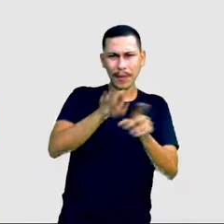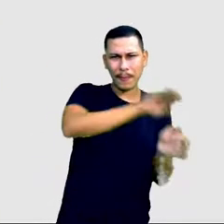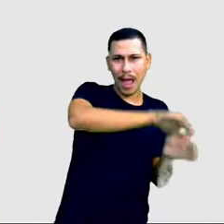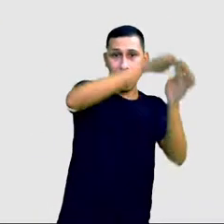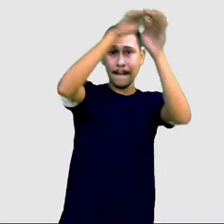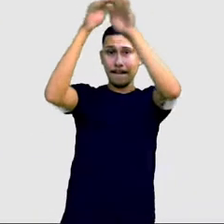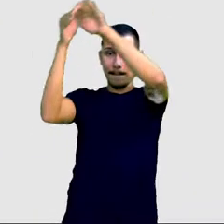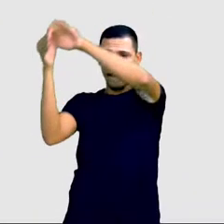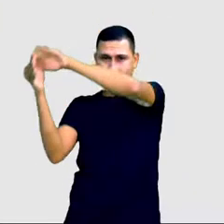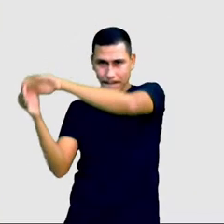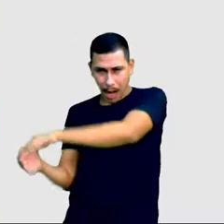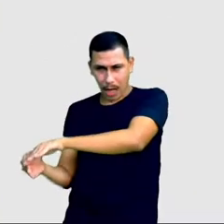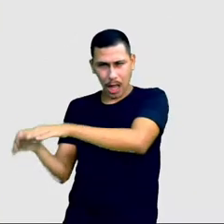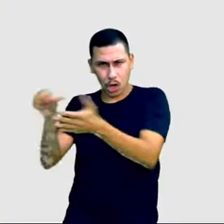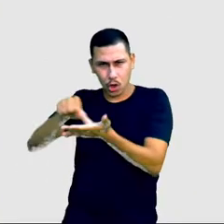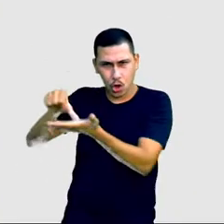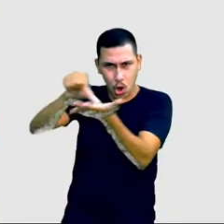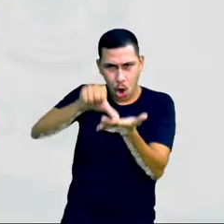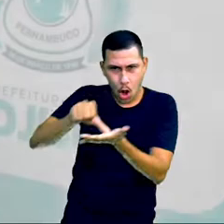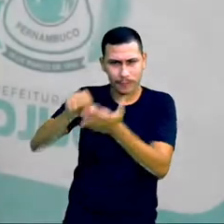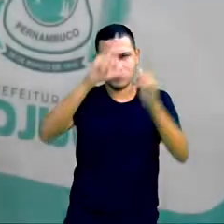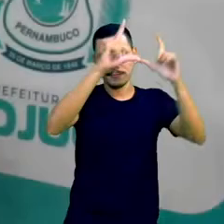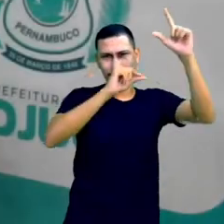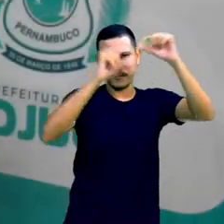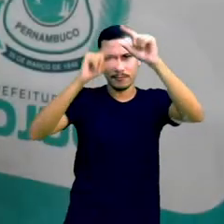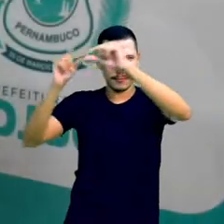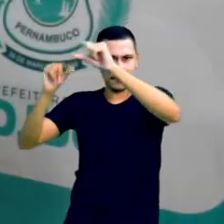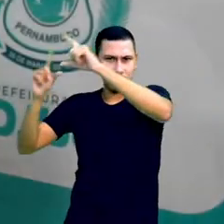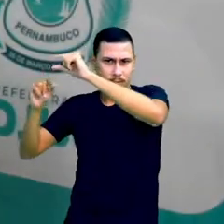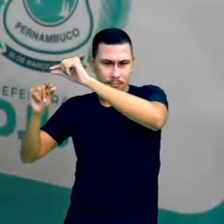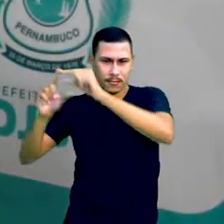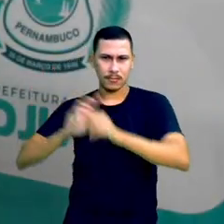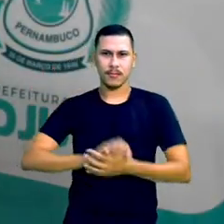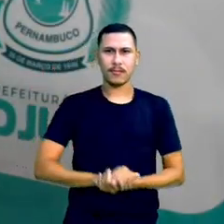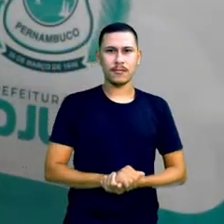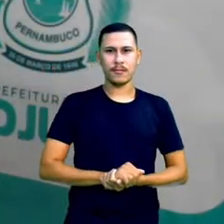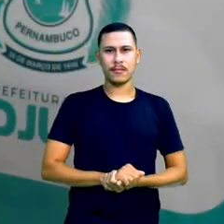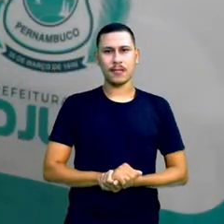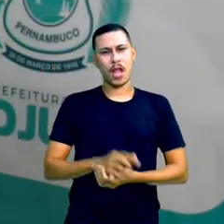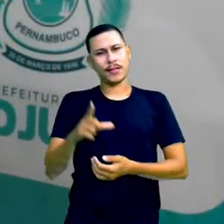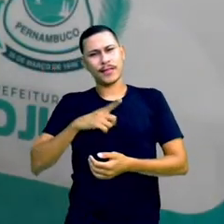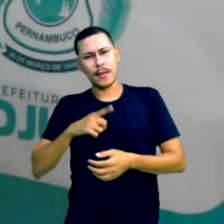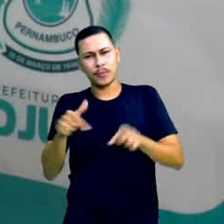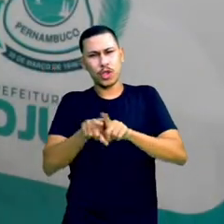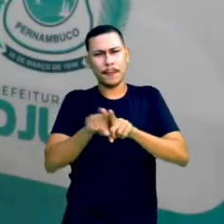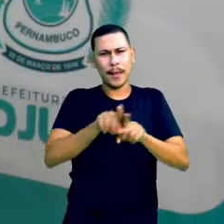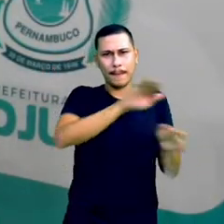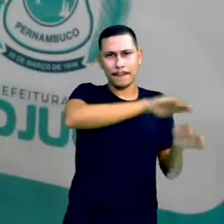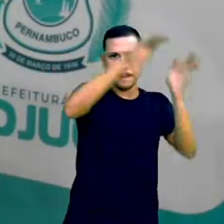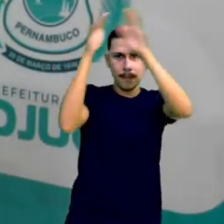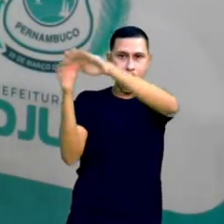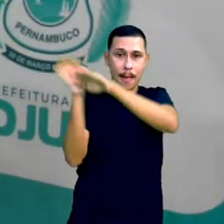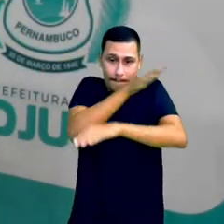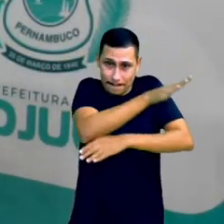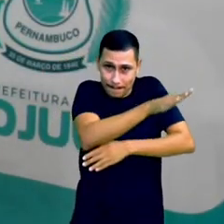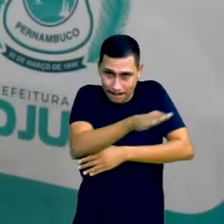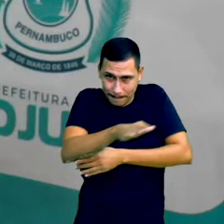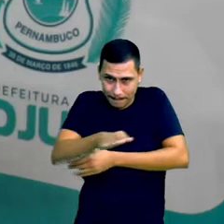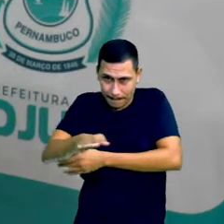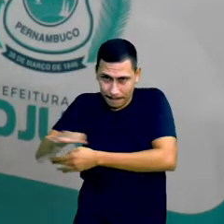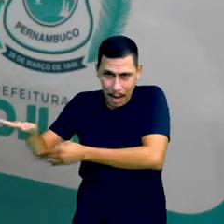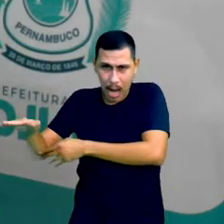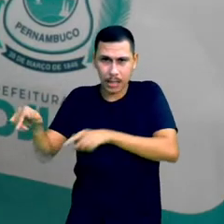bem localizadas no Distrito Federal. Também a gente tem a planície, né? Que é a planície